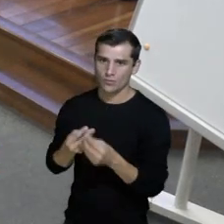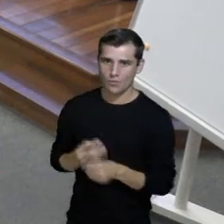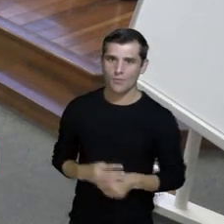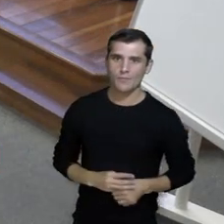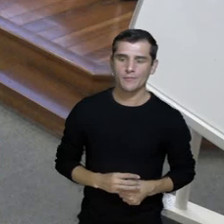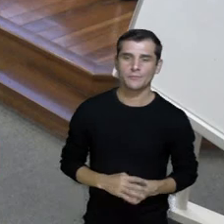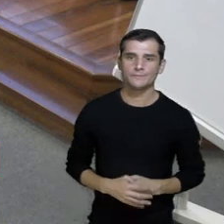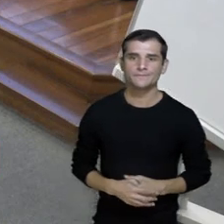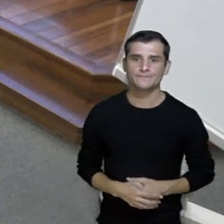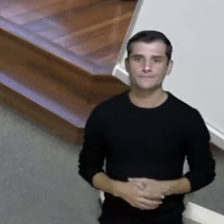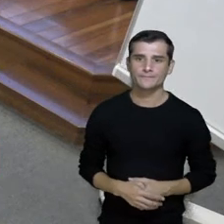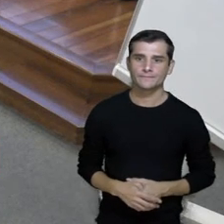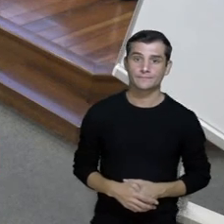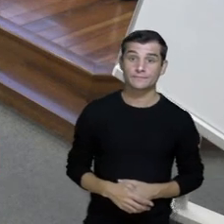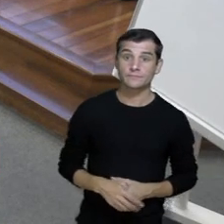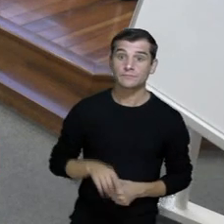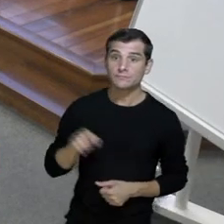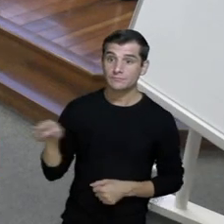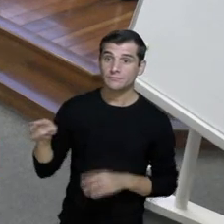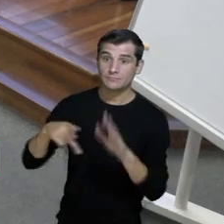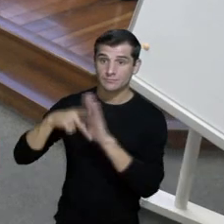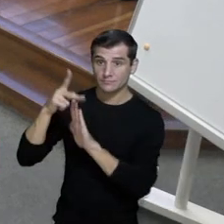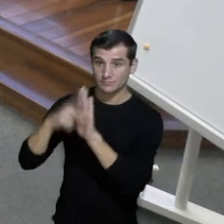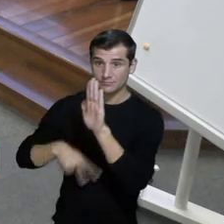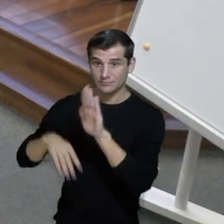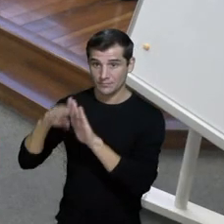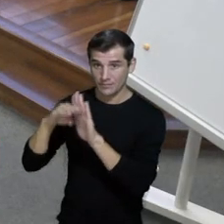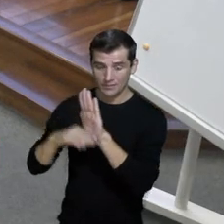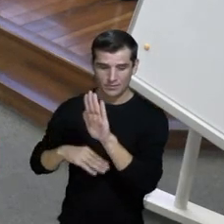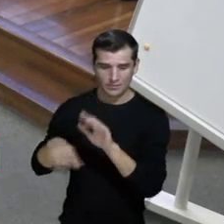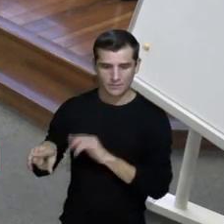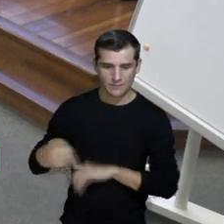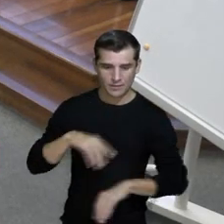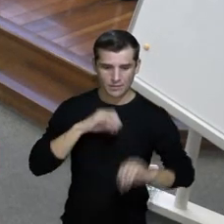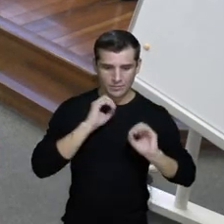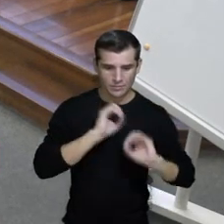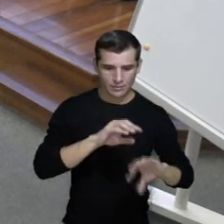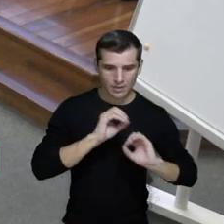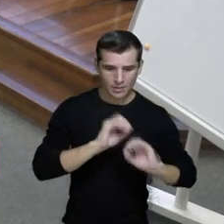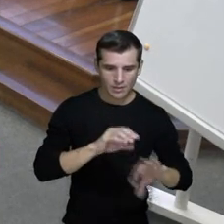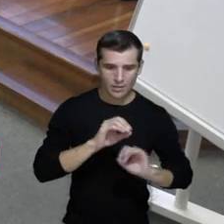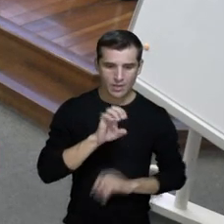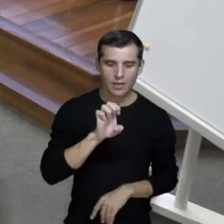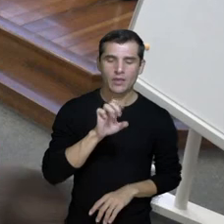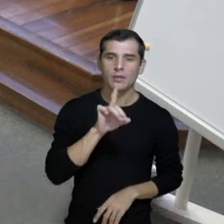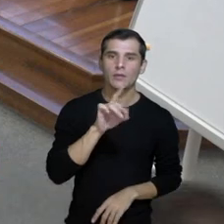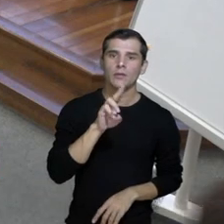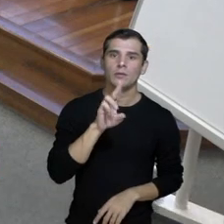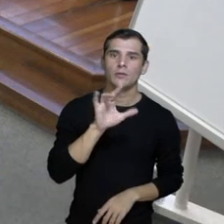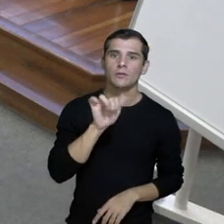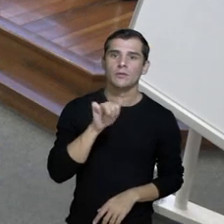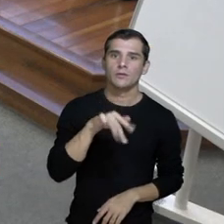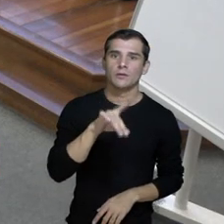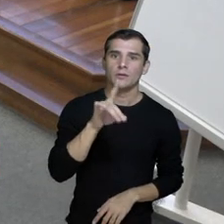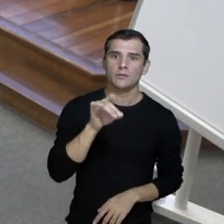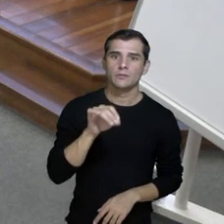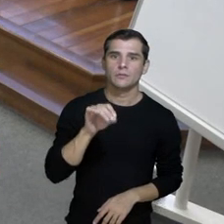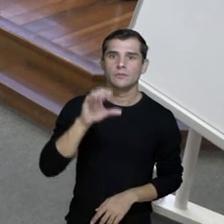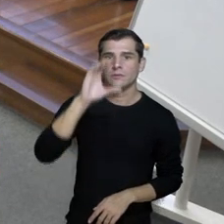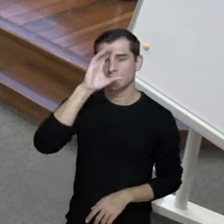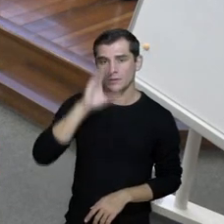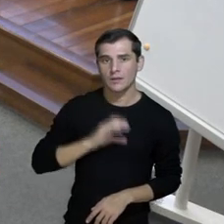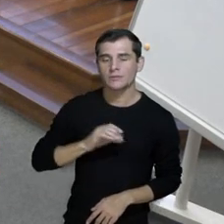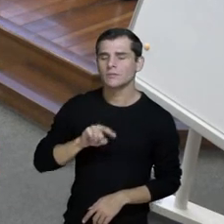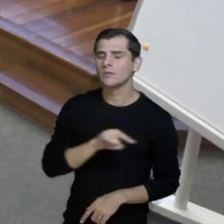quando o programa mesmo no próprio nome do programa educando cidadãos dois pontos o que você